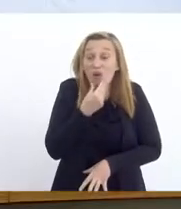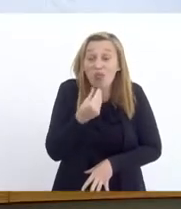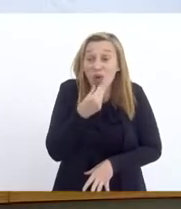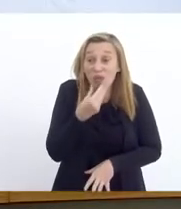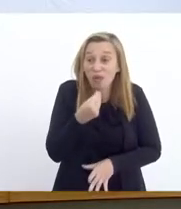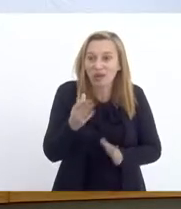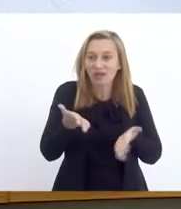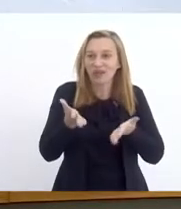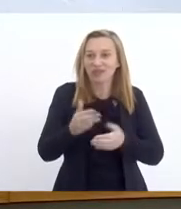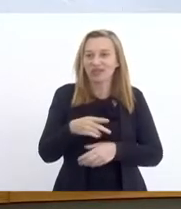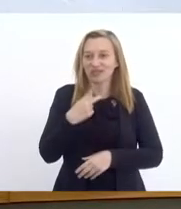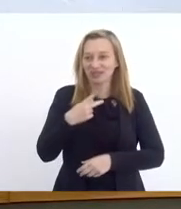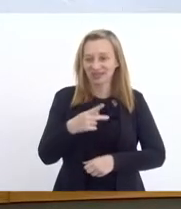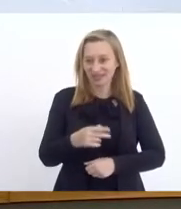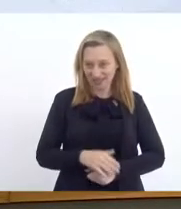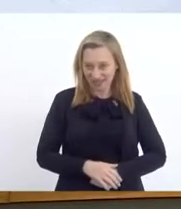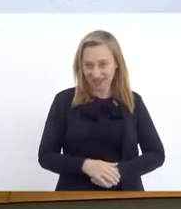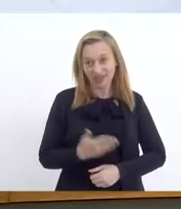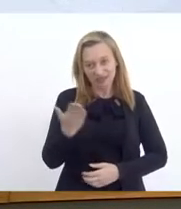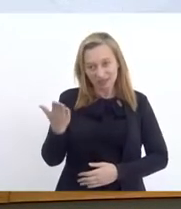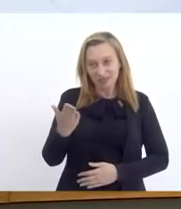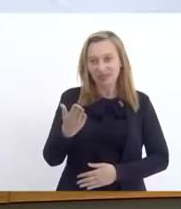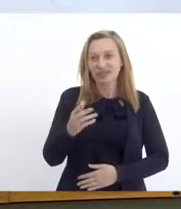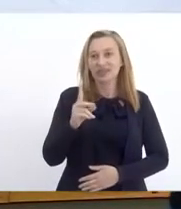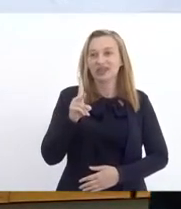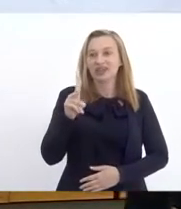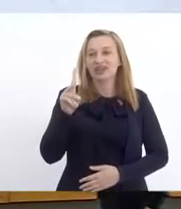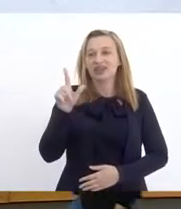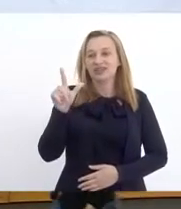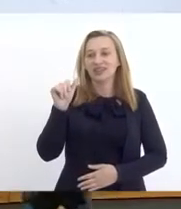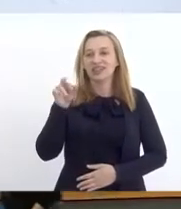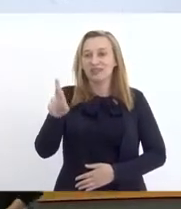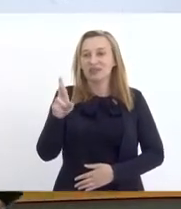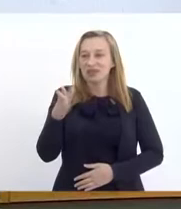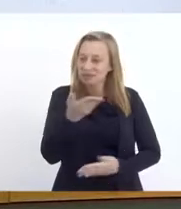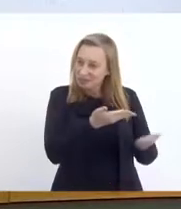até agora. Por favor, Vladimir.